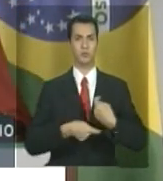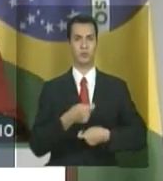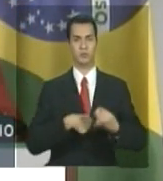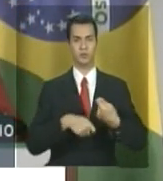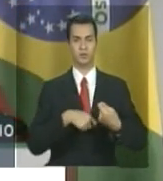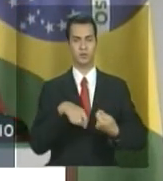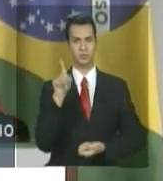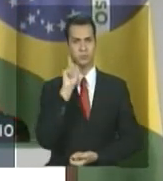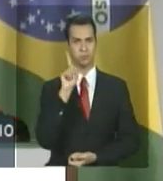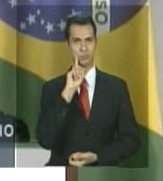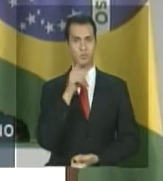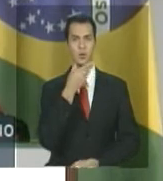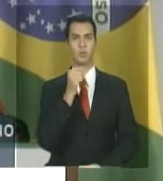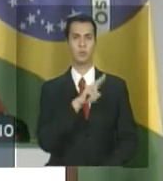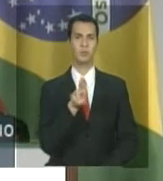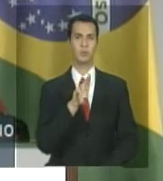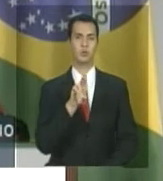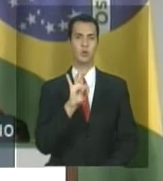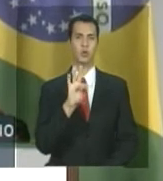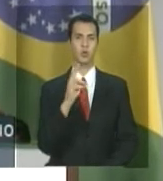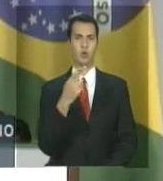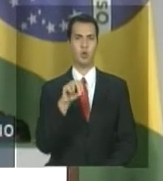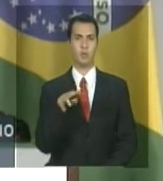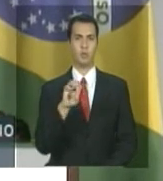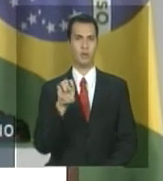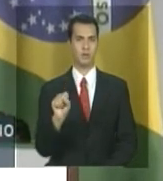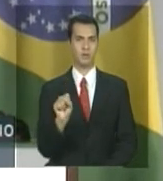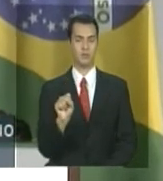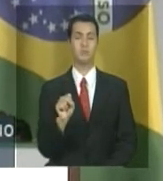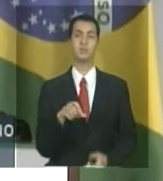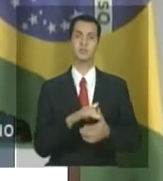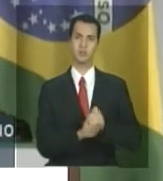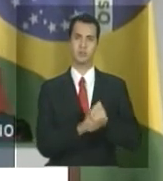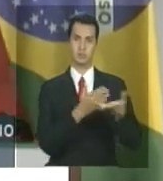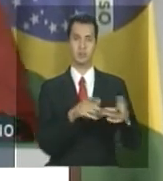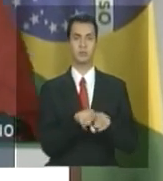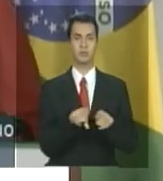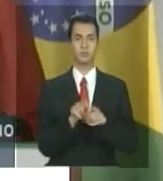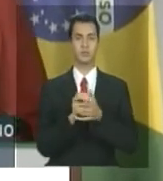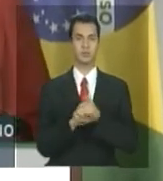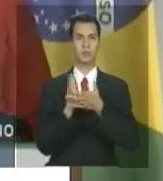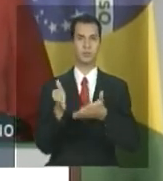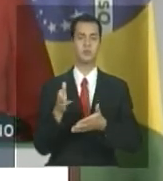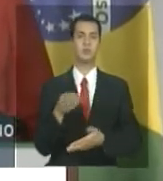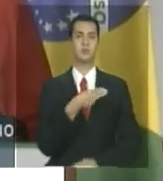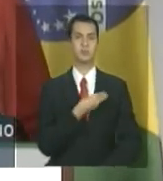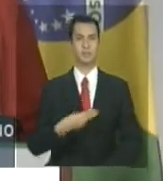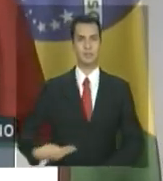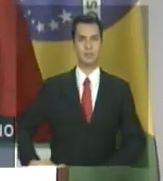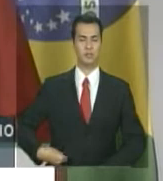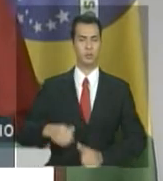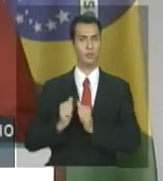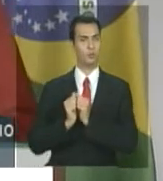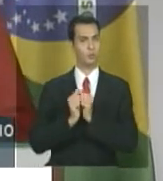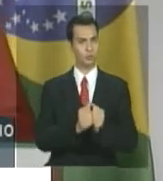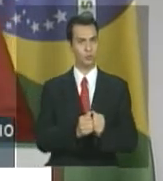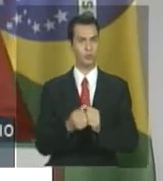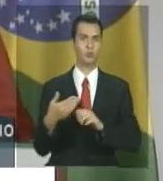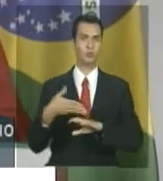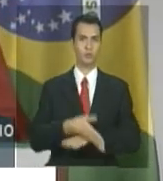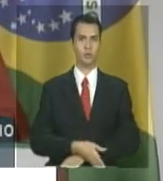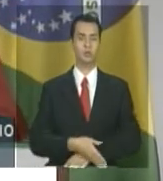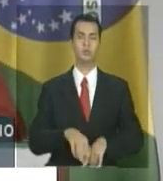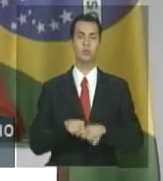Thomas Donohue. Queria cumprimentar também os ministros que me acompanham.